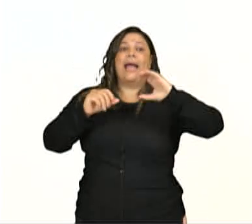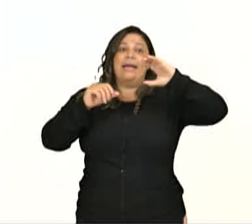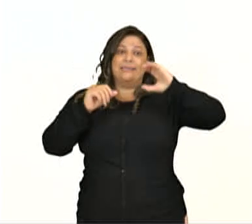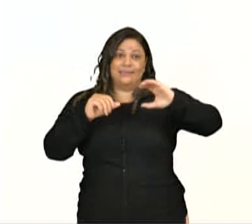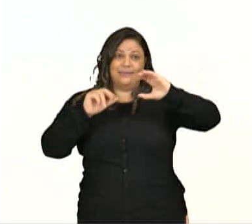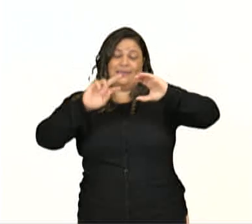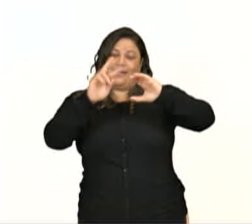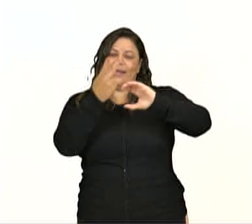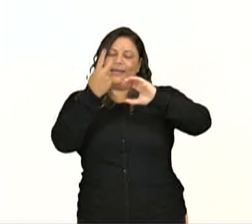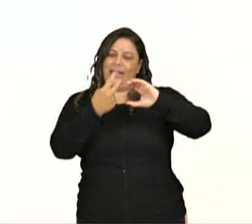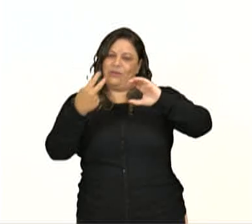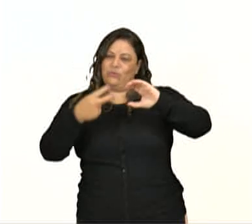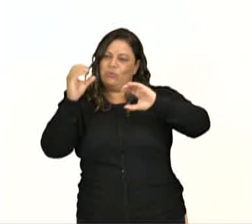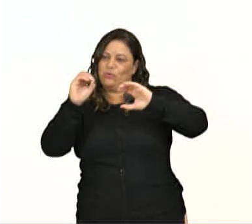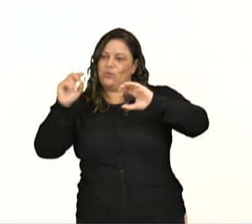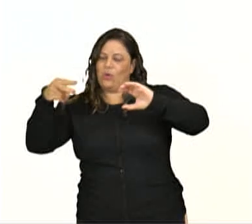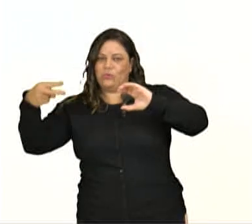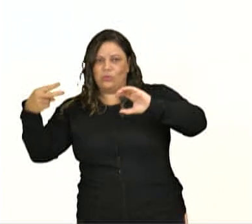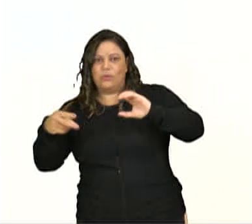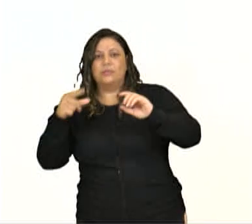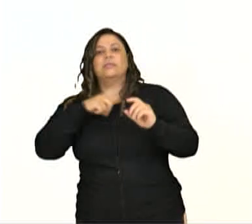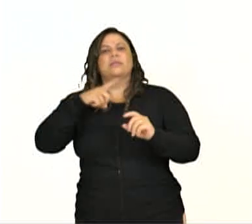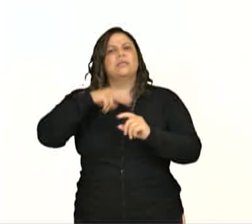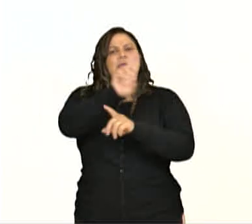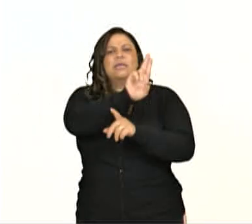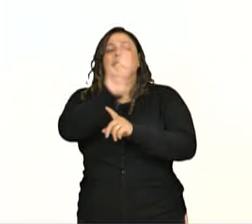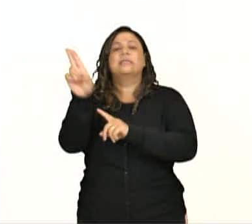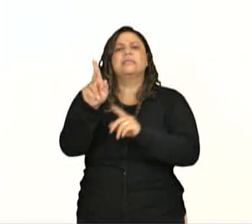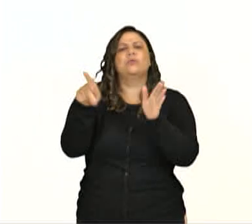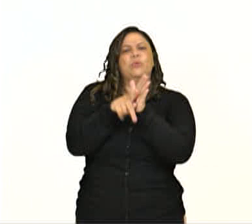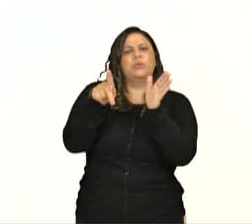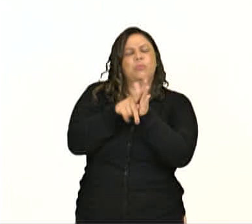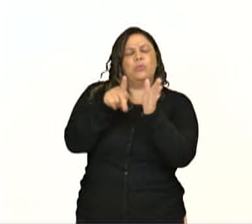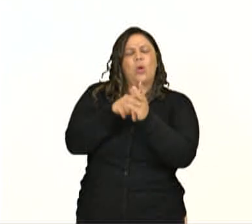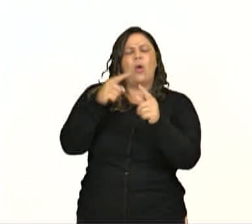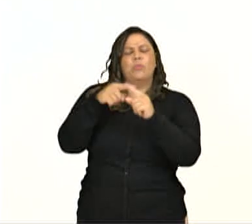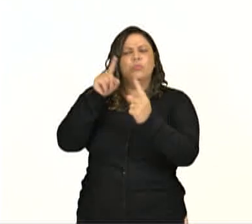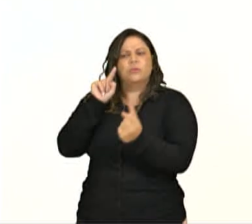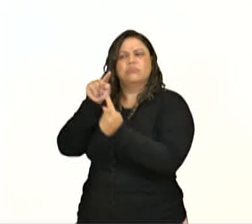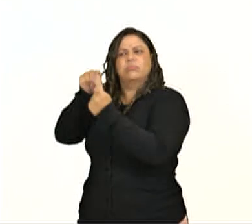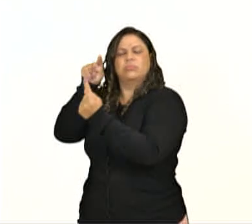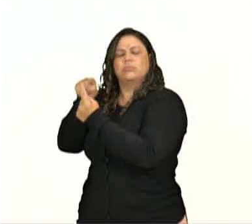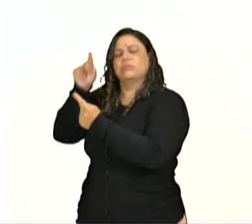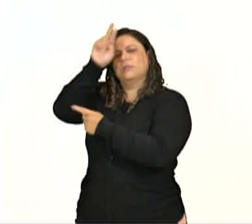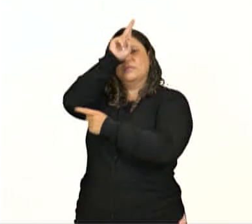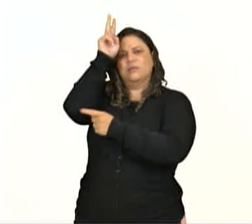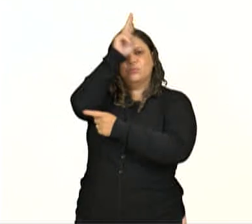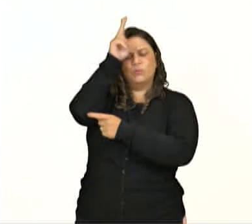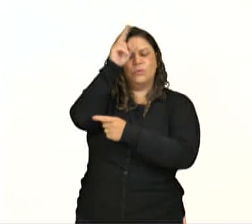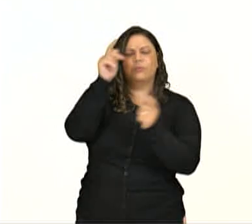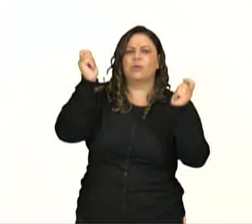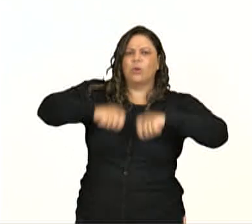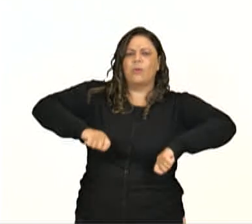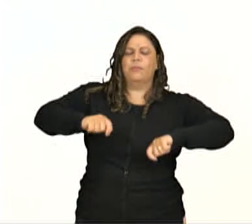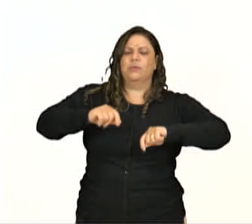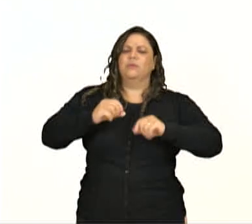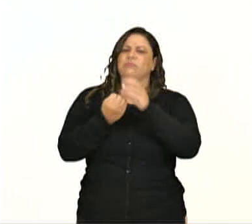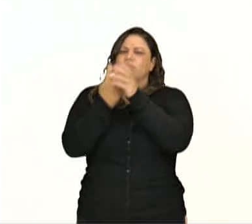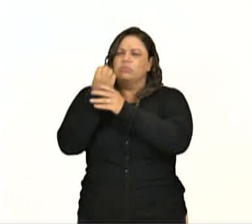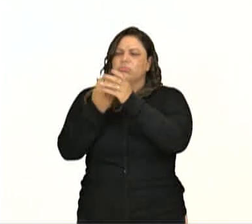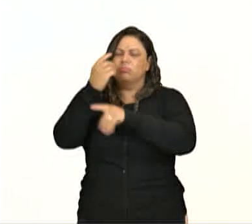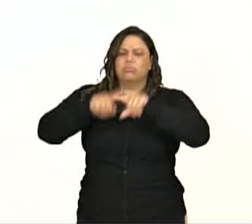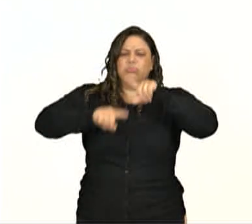CH2O2, tem esse nome por ser identificado nas formigas. Hoje produzido em grande escala e é usado na produção de